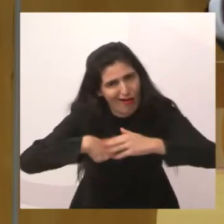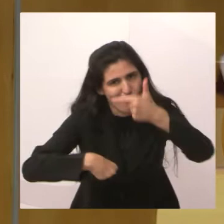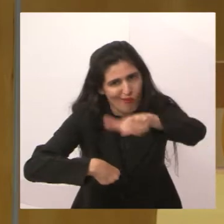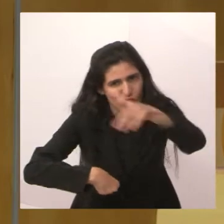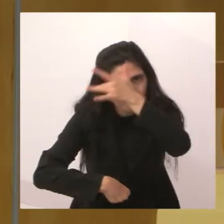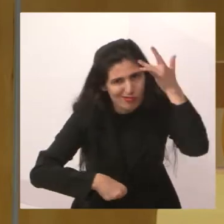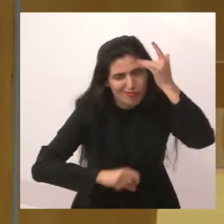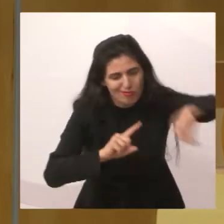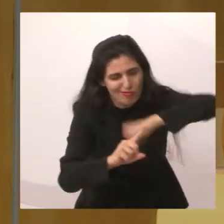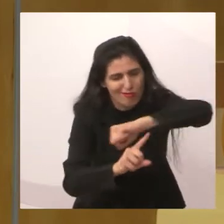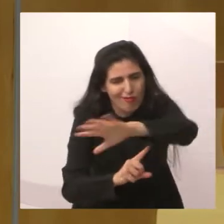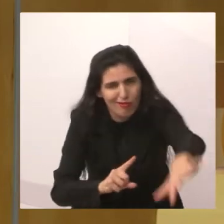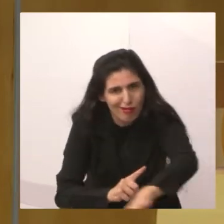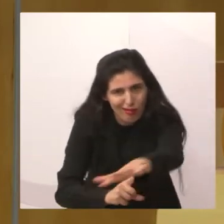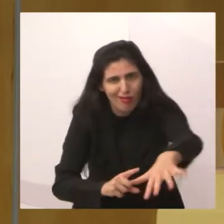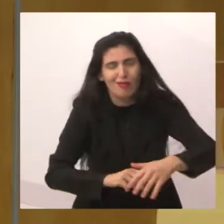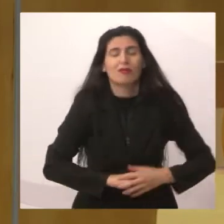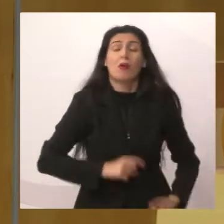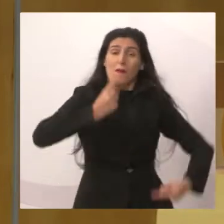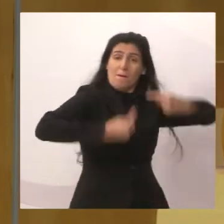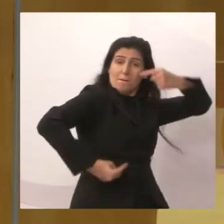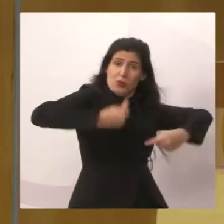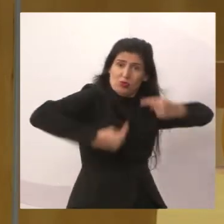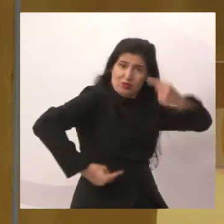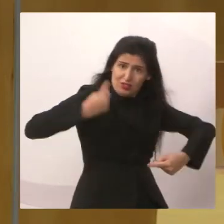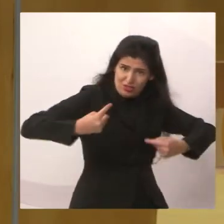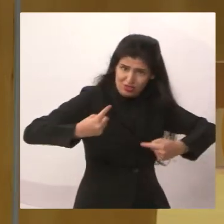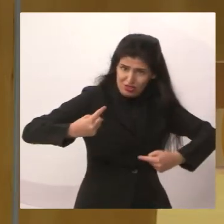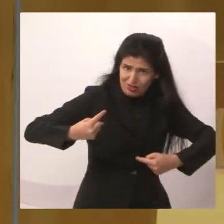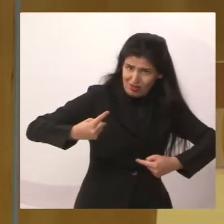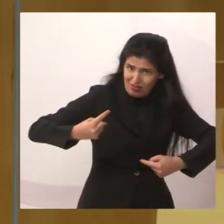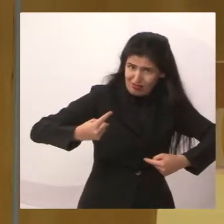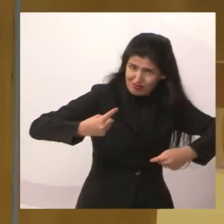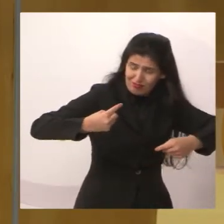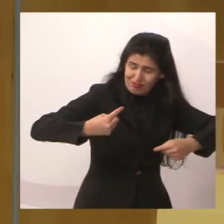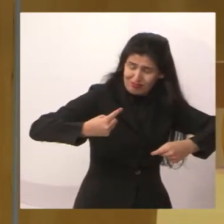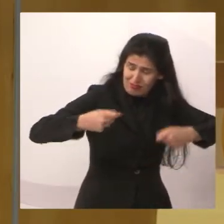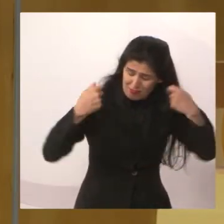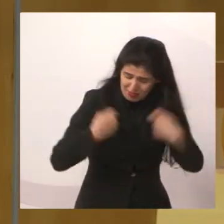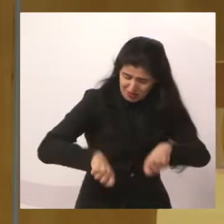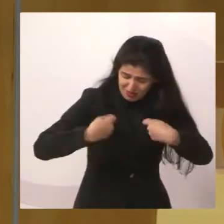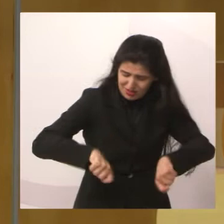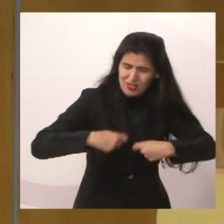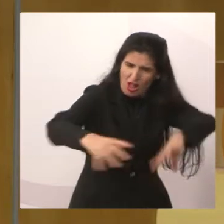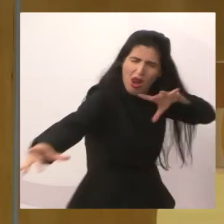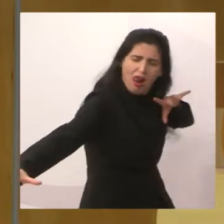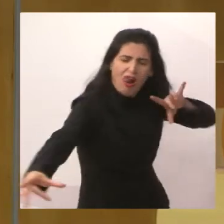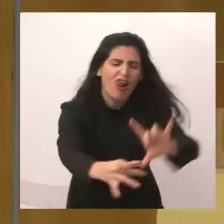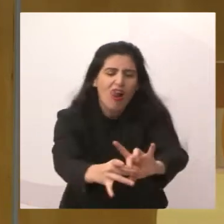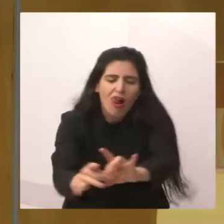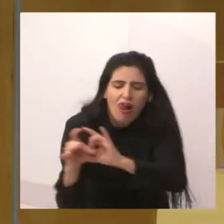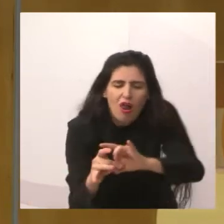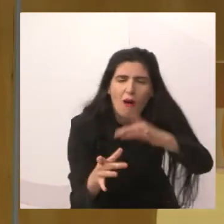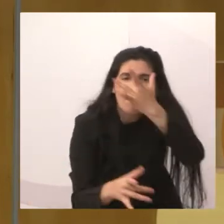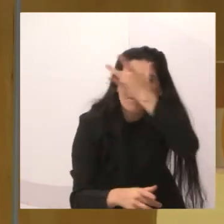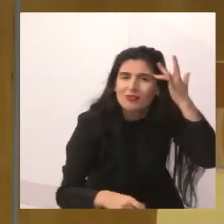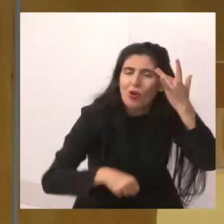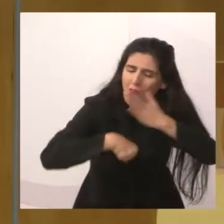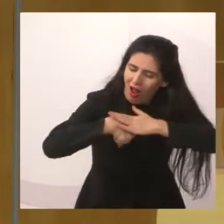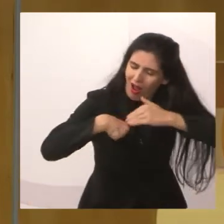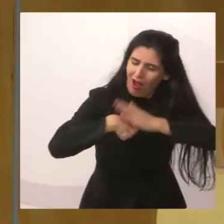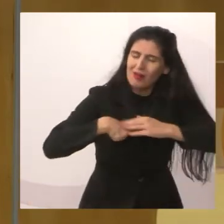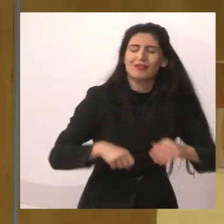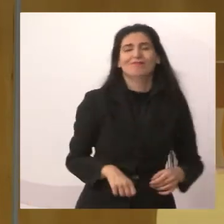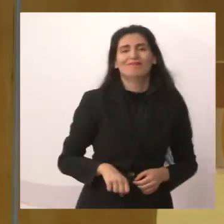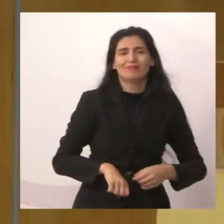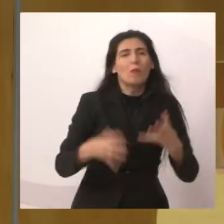nenhum político que se preze a disputar um cargo público. Então essa é a maior saudade que eu ouço das pessoas, que eu ouço